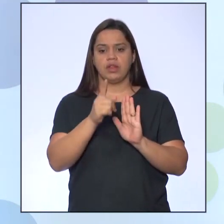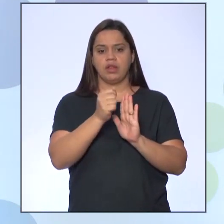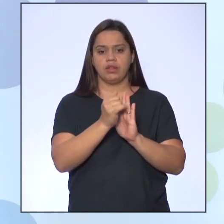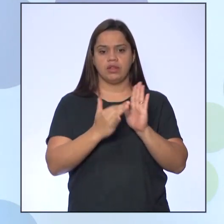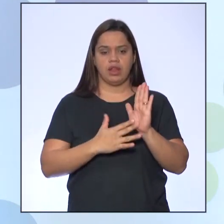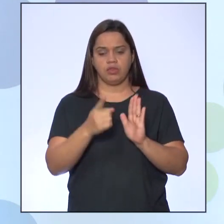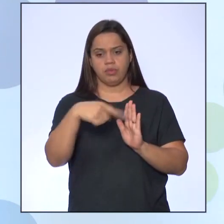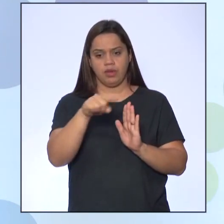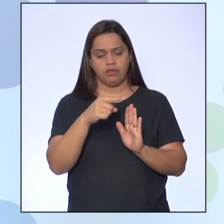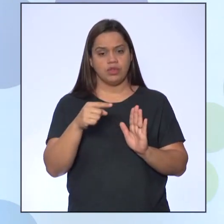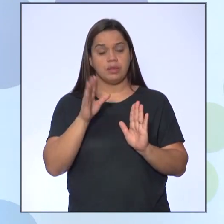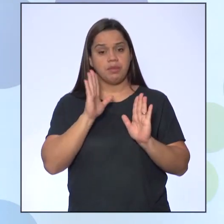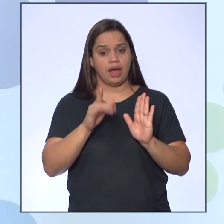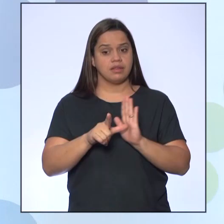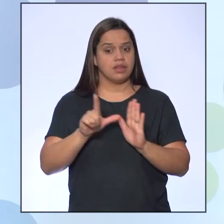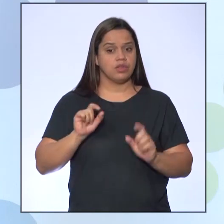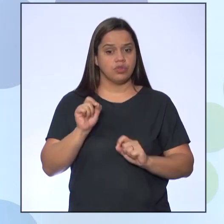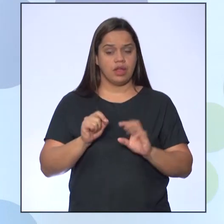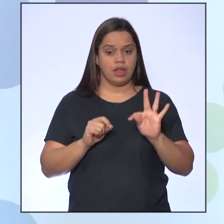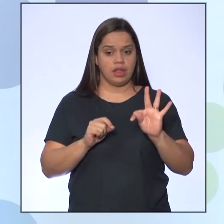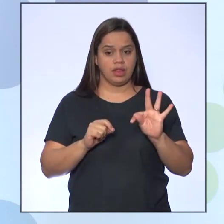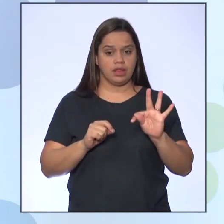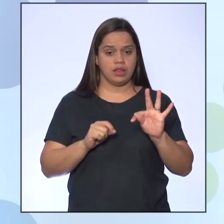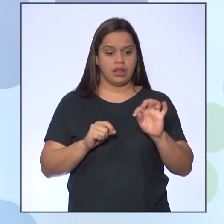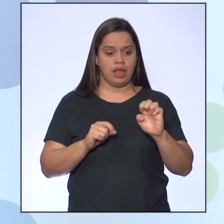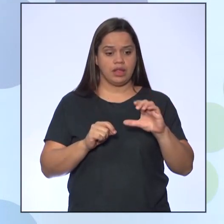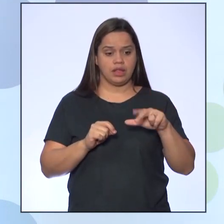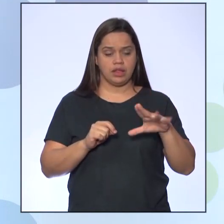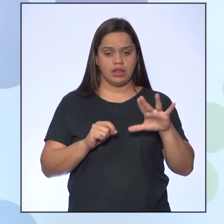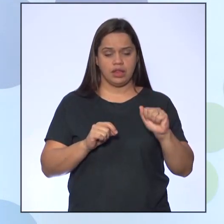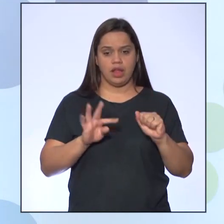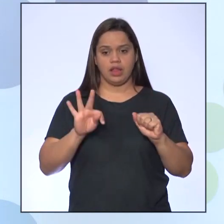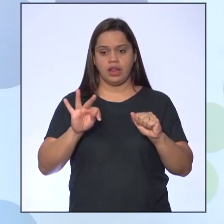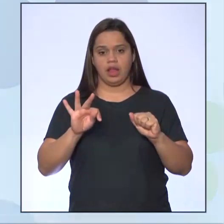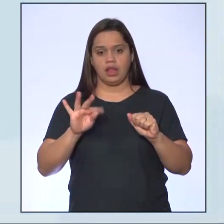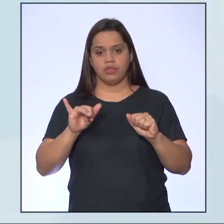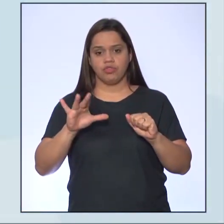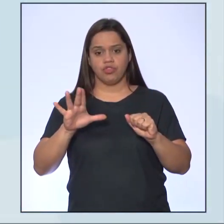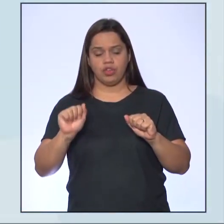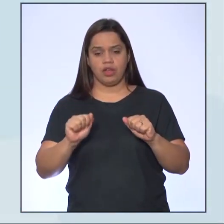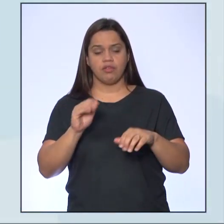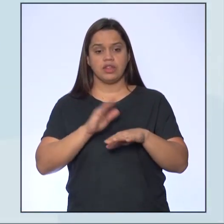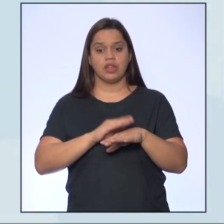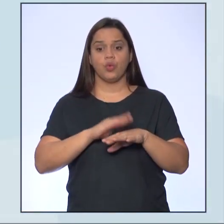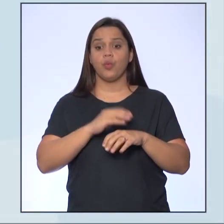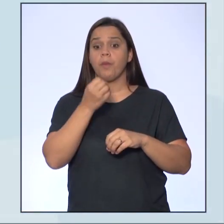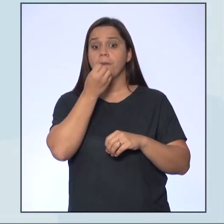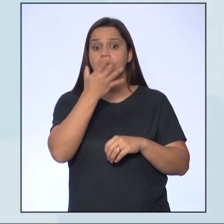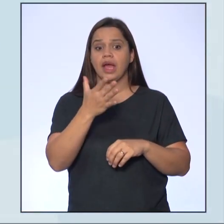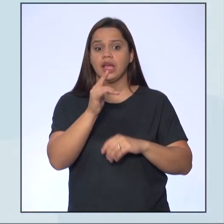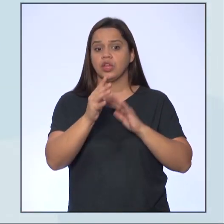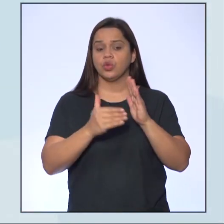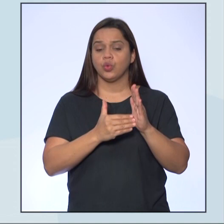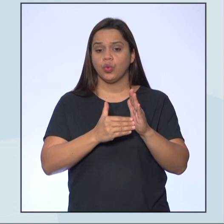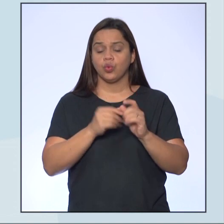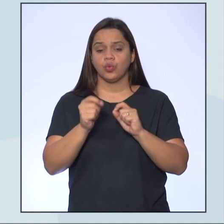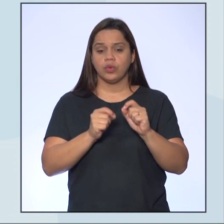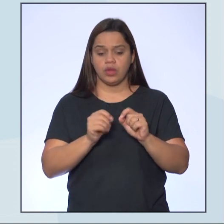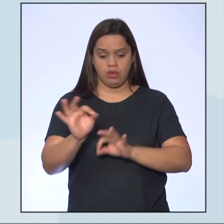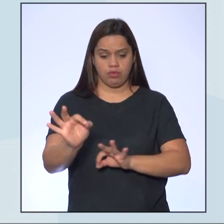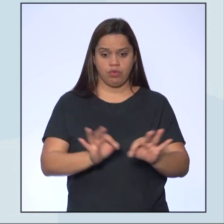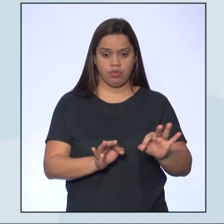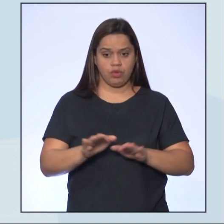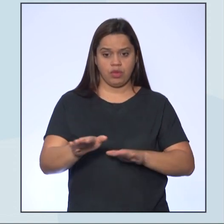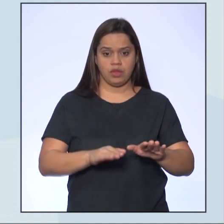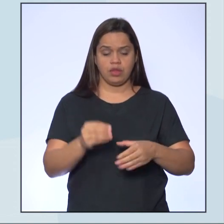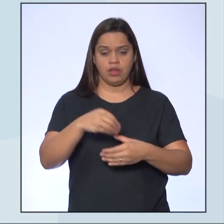Mas antes, a gente tem que entender que a técnica junto e a tática, elas proporcionam a eficiência do movimento e a melhor organização dentro de quadra,